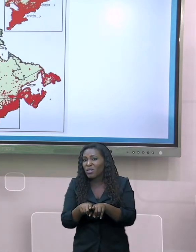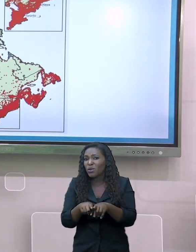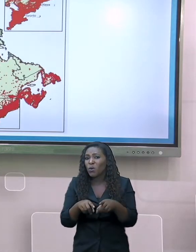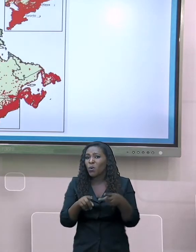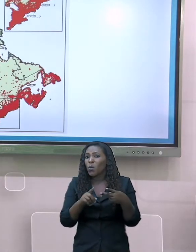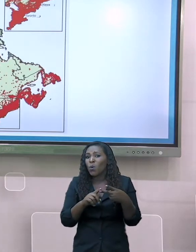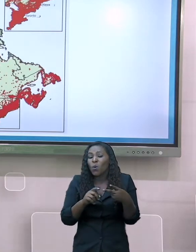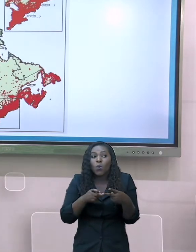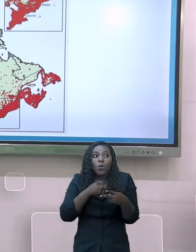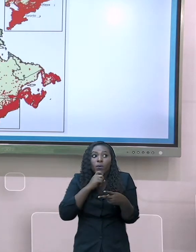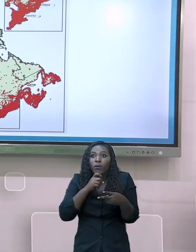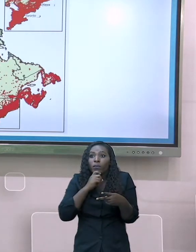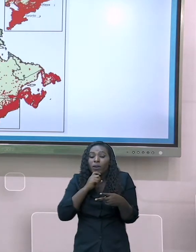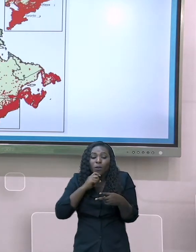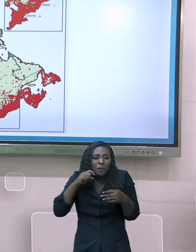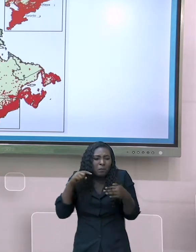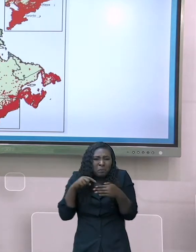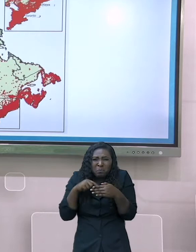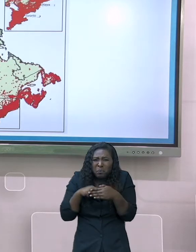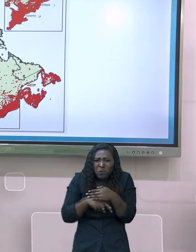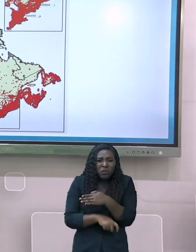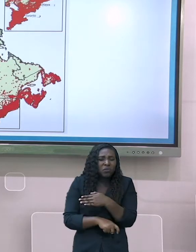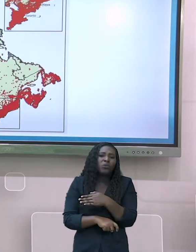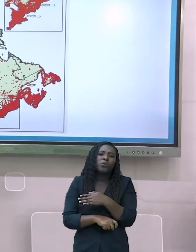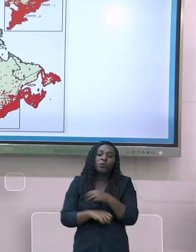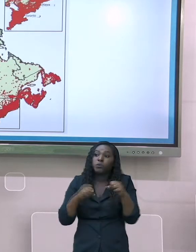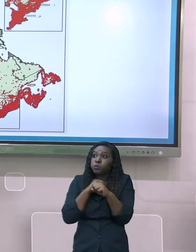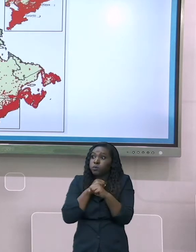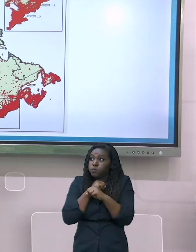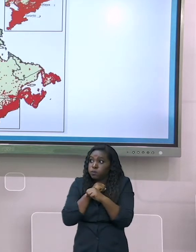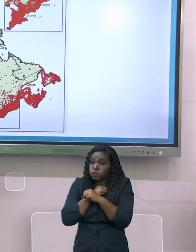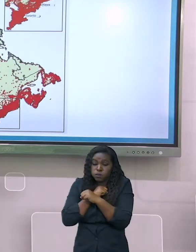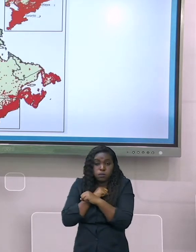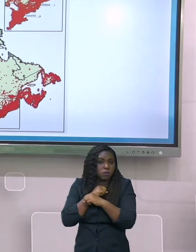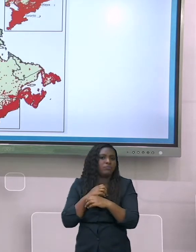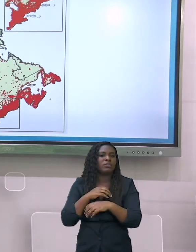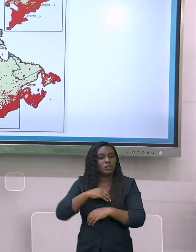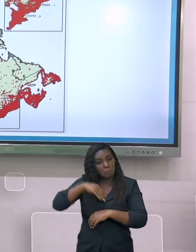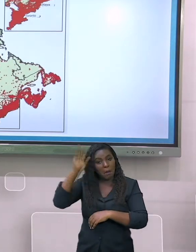Aqui no norte, eu já vou ter